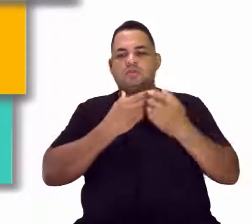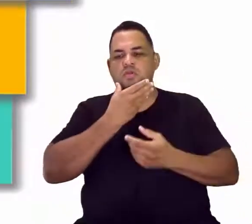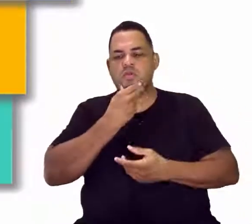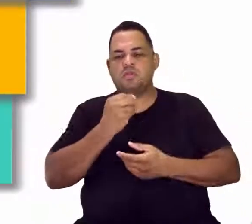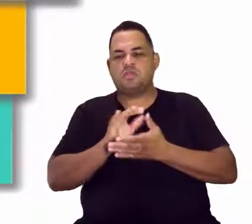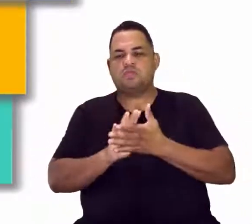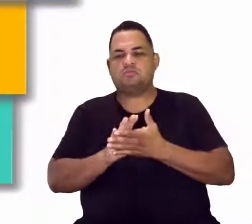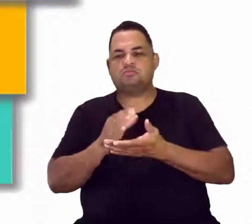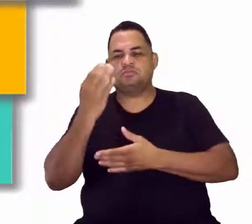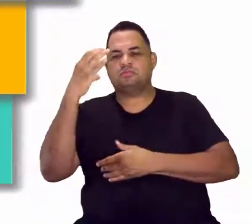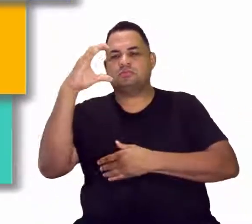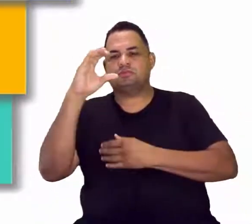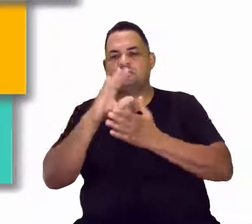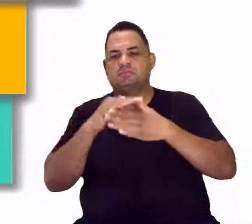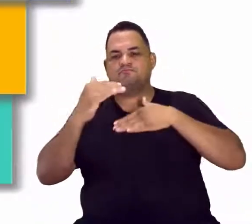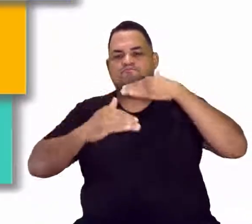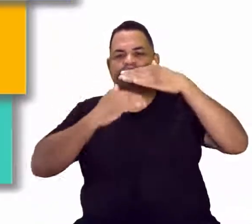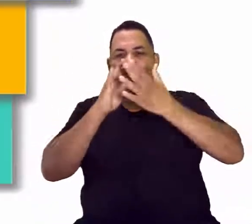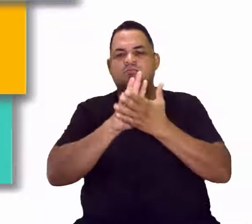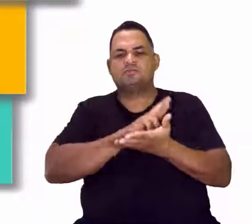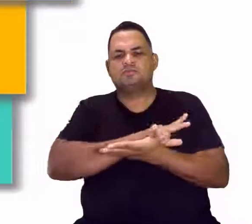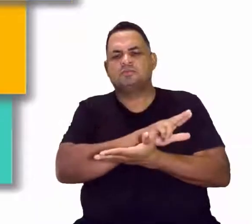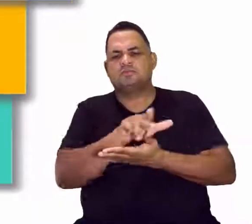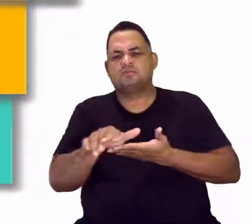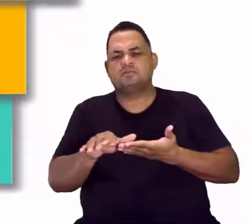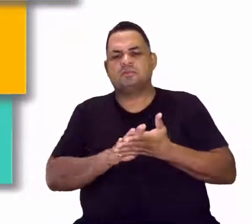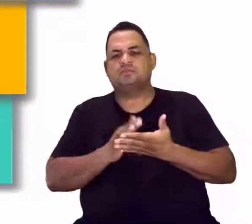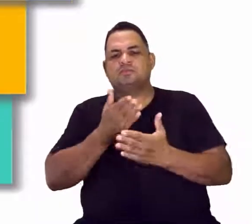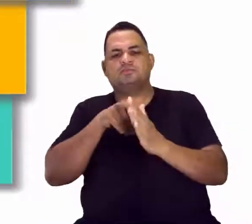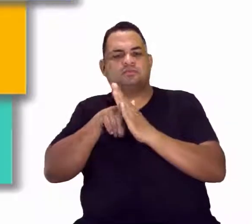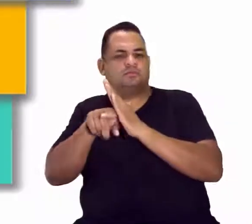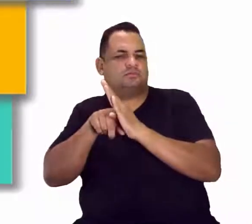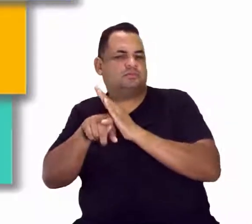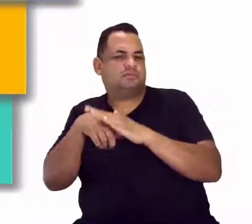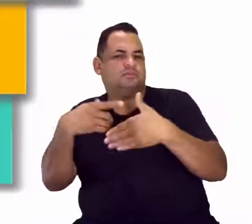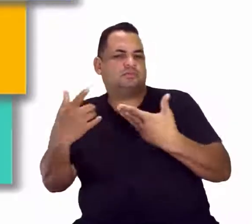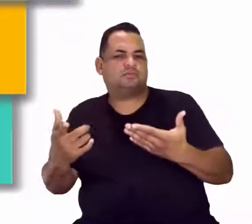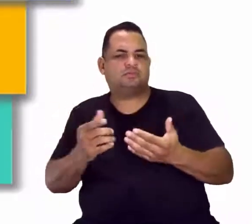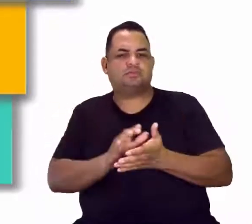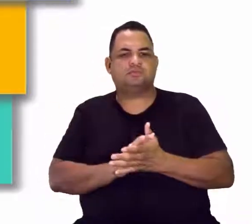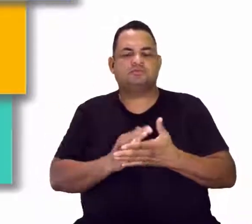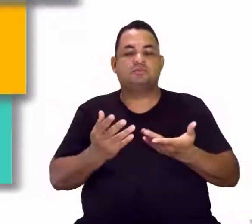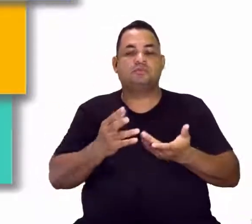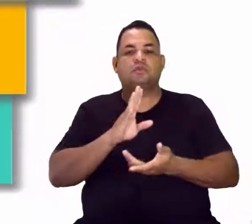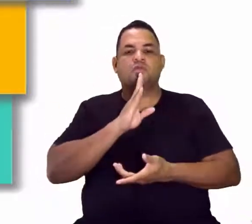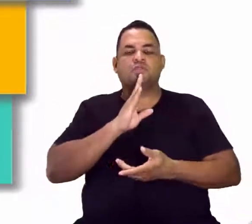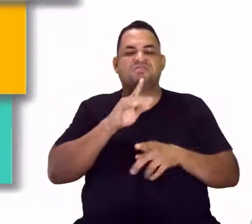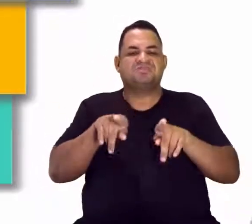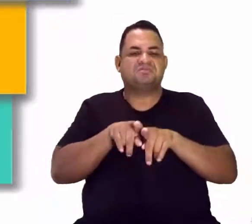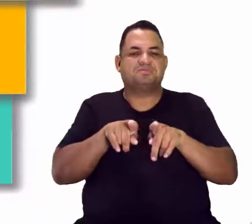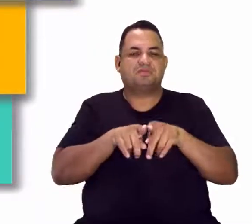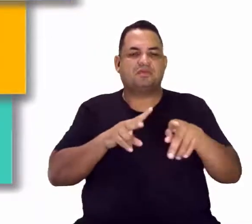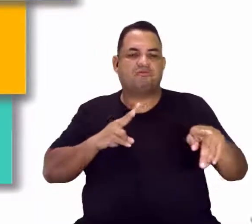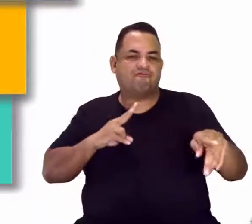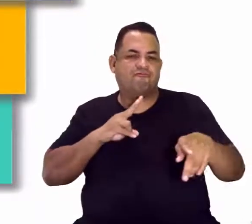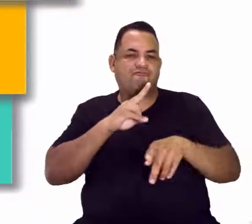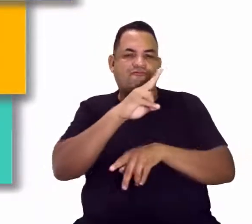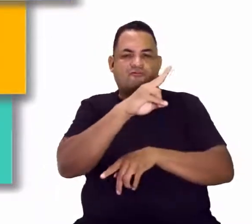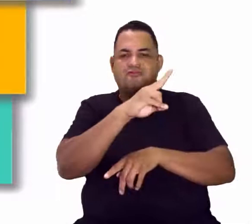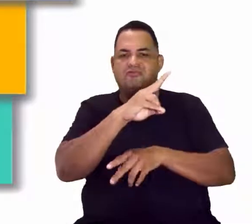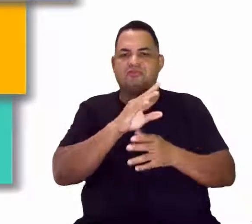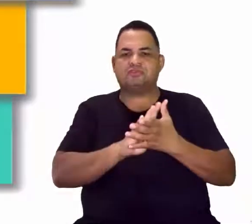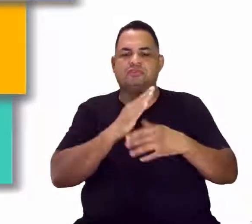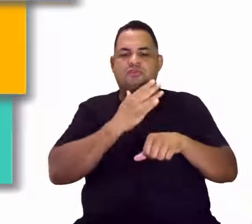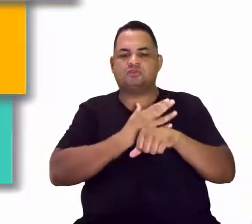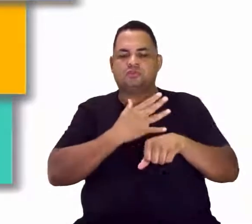de ácidos e bases. Vamos conhecer também a força dos ácidos. Mas não é aquela força